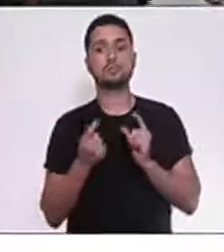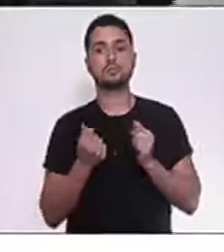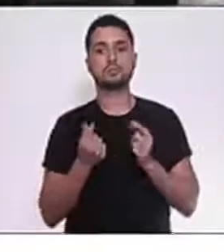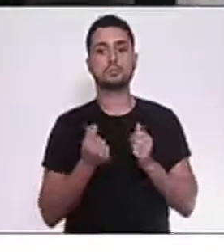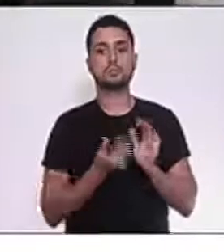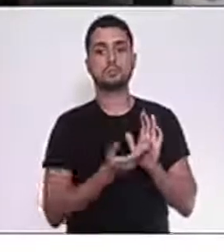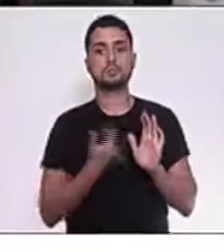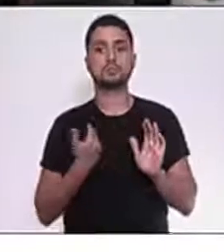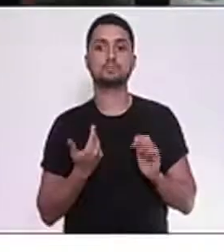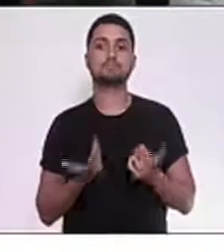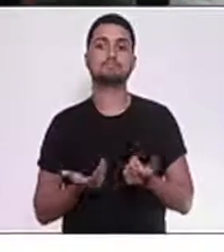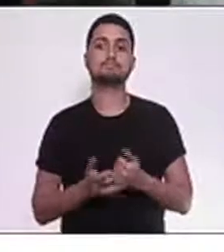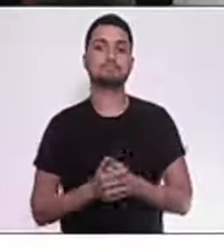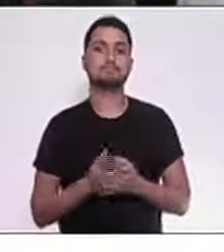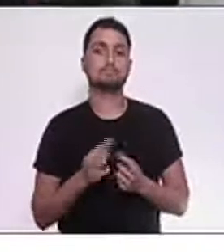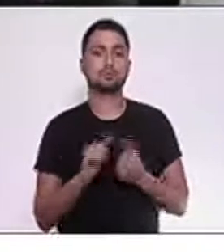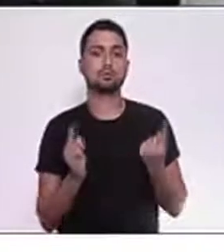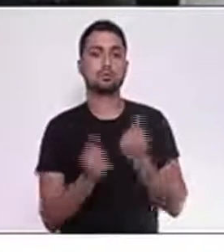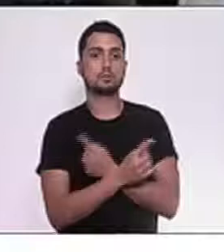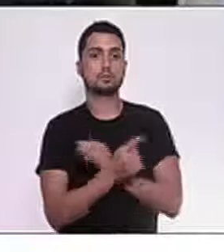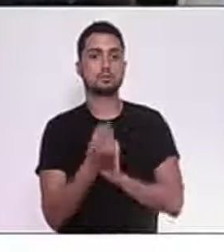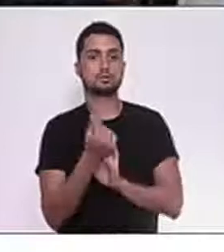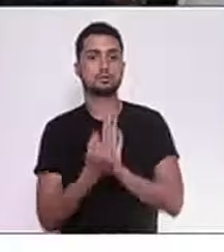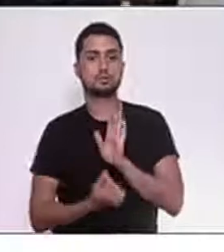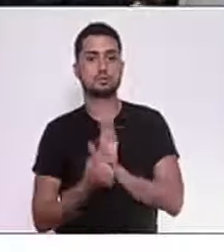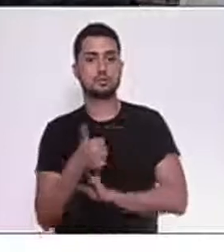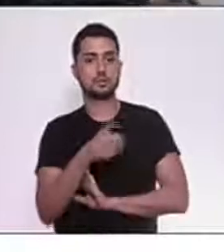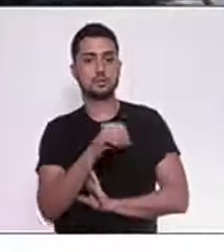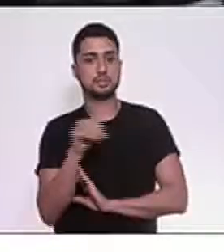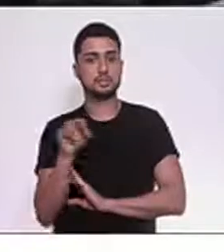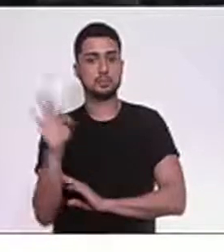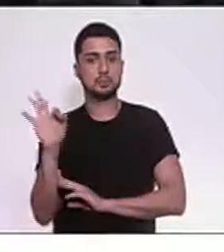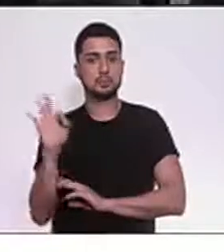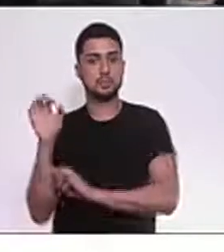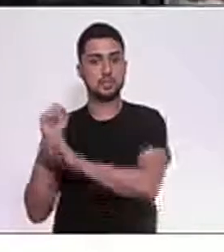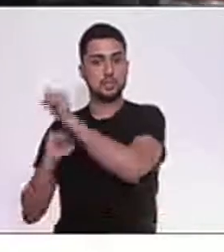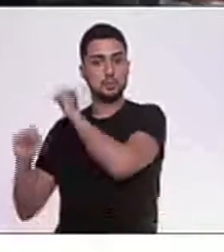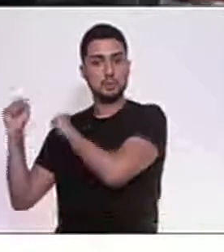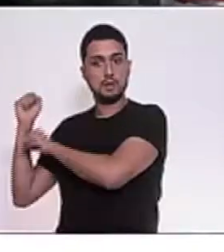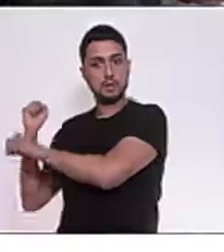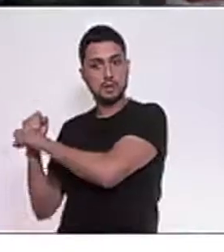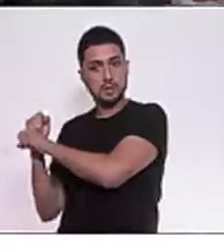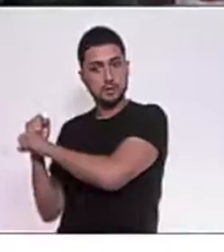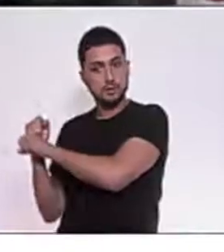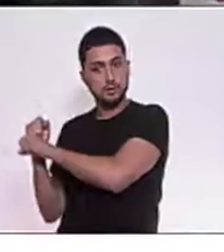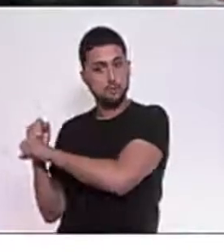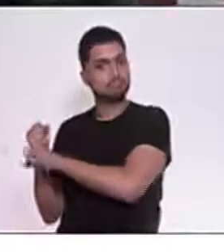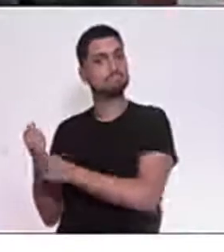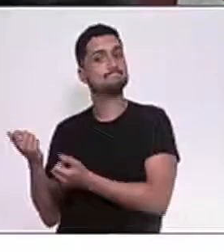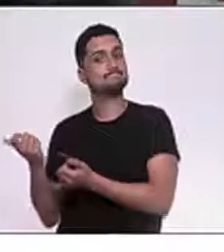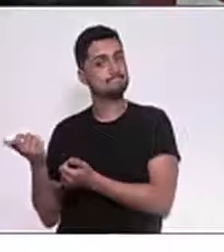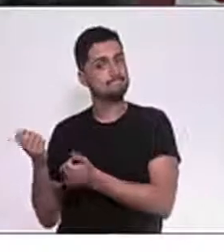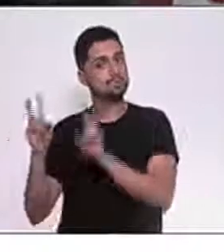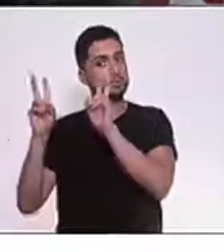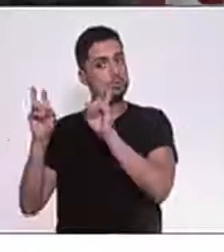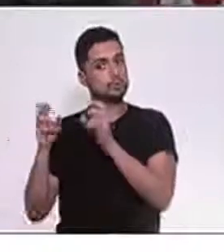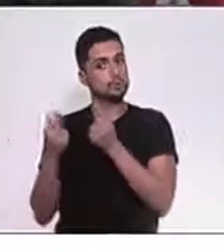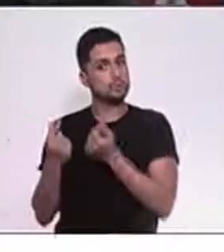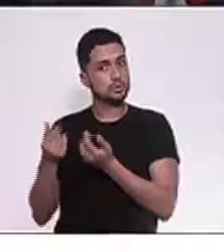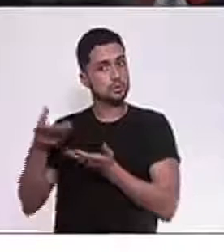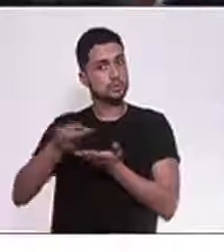ao contrário, a receita em alguns meses tem sido 100% do ano anterior, em relação à arrecadação de